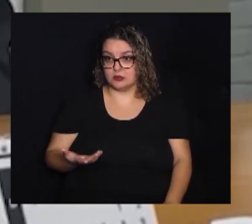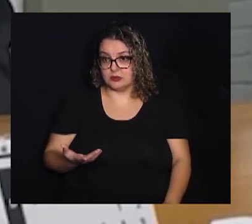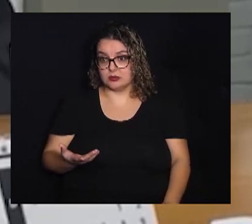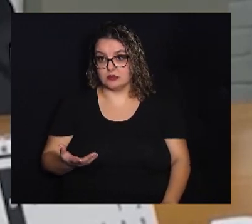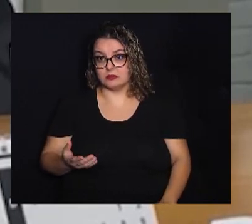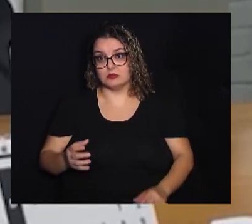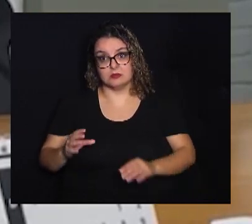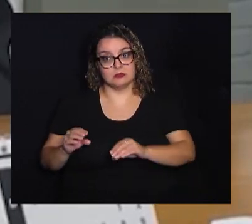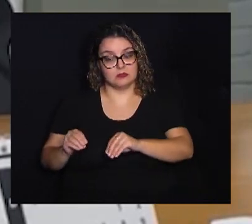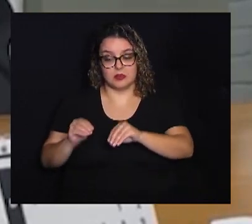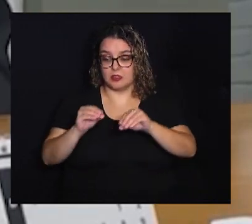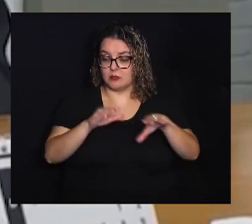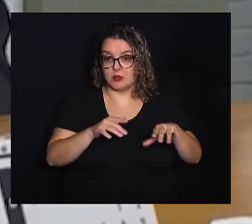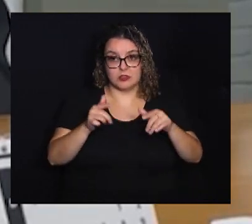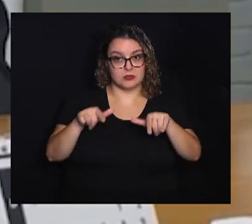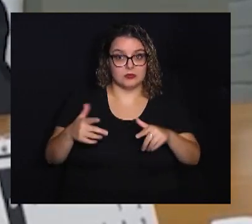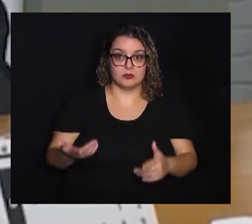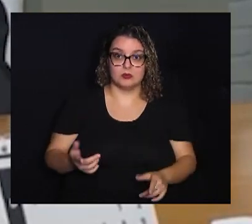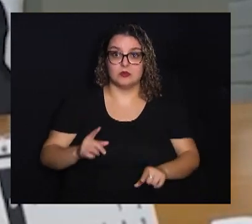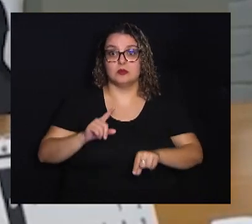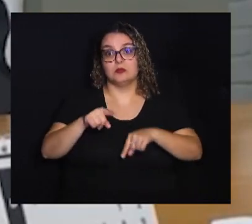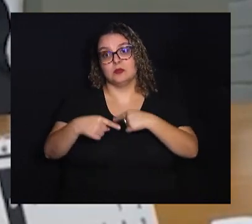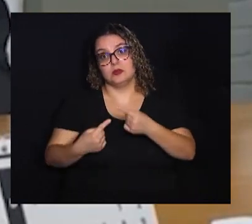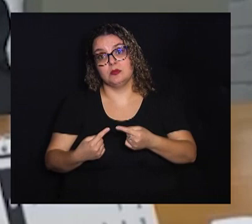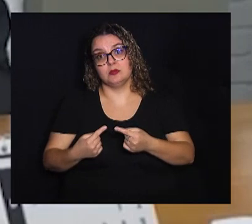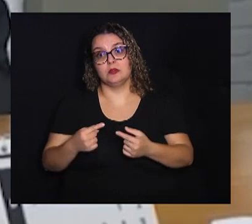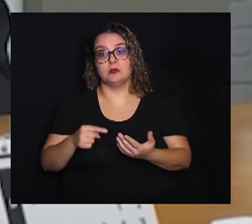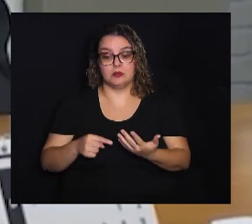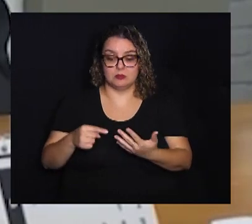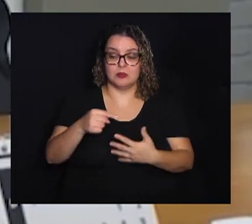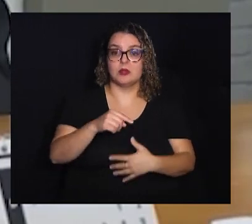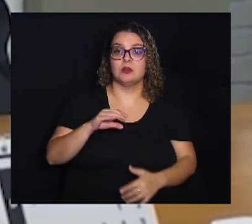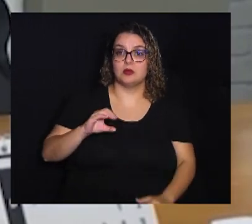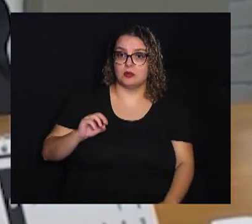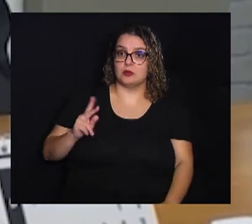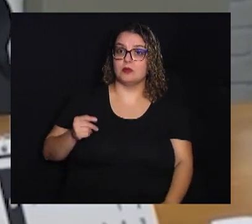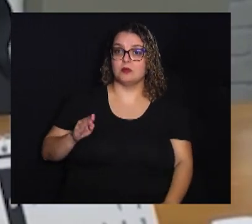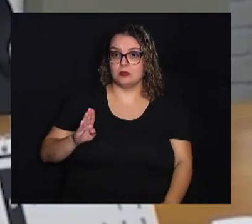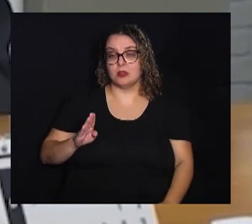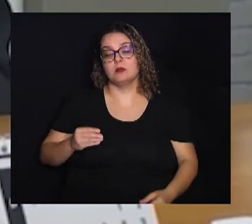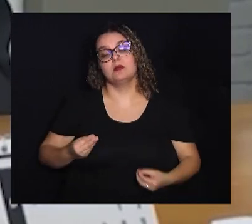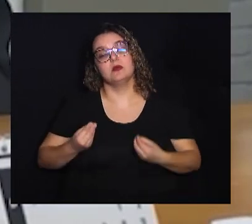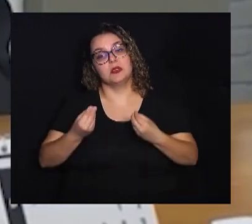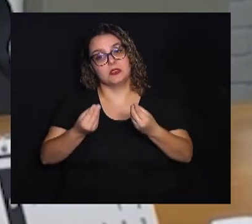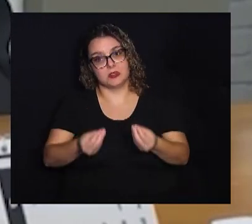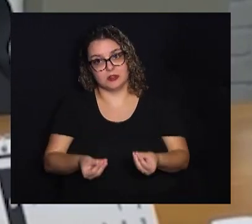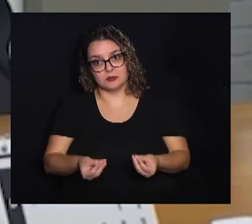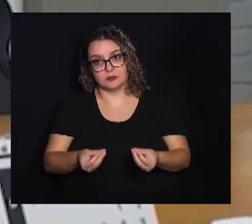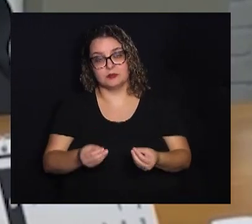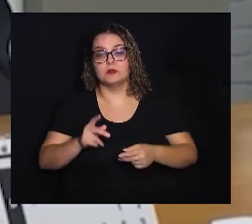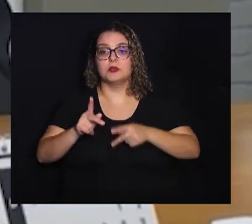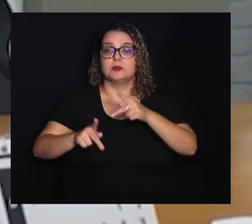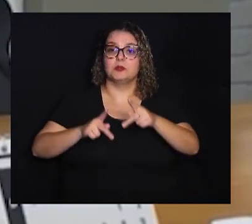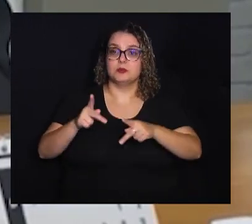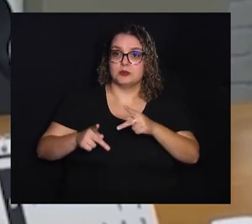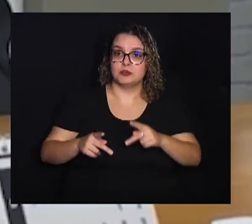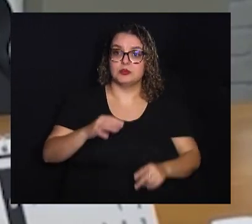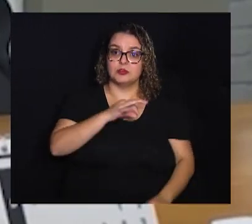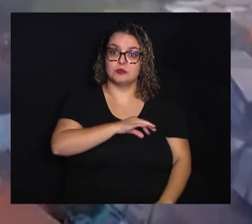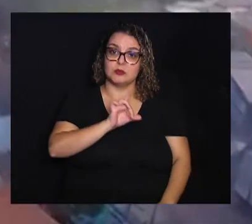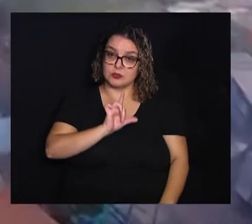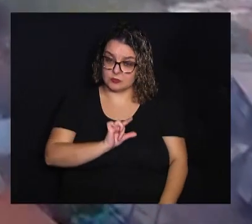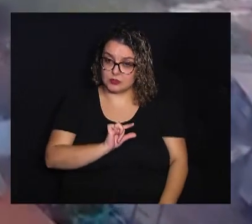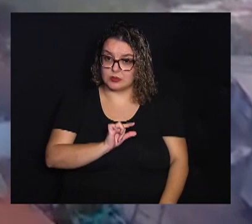esse local, tá? E ir para uma dessas opções que a Coab vai oferecer para a população de baixa renda.